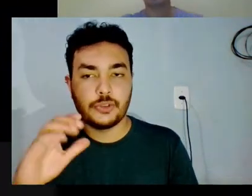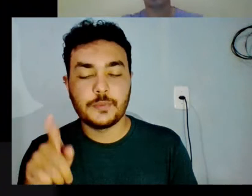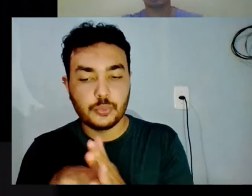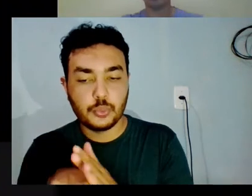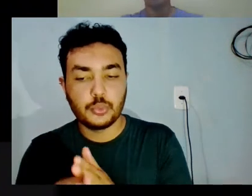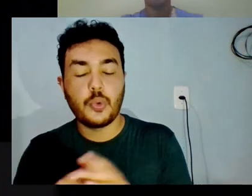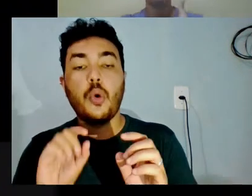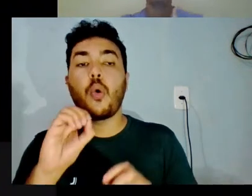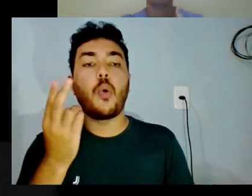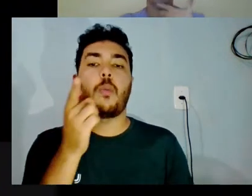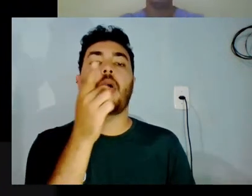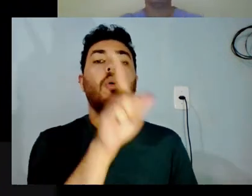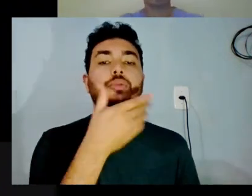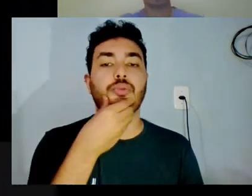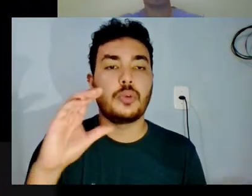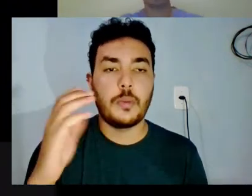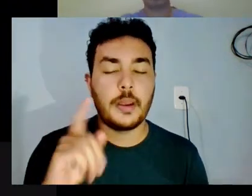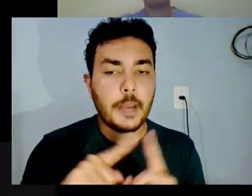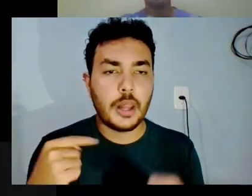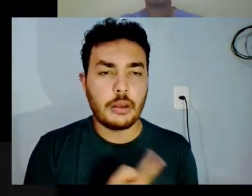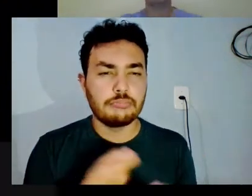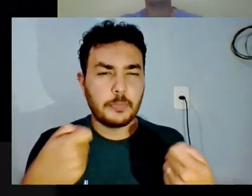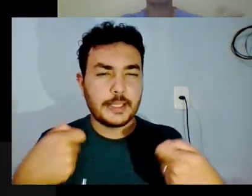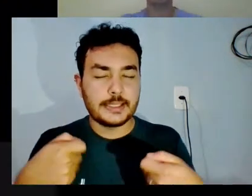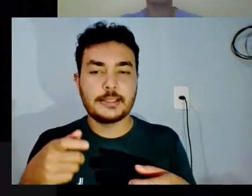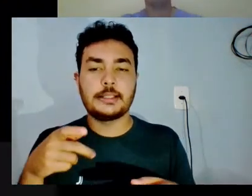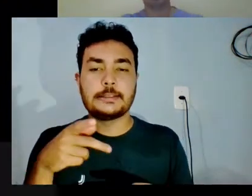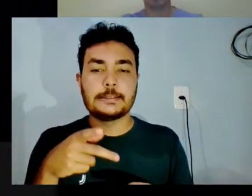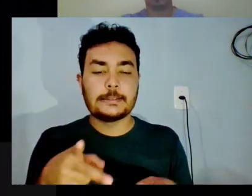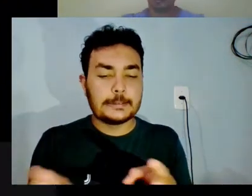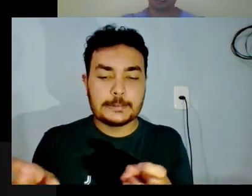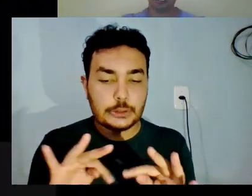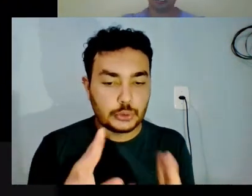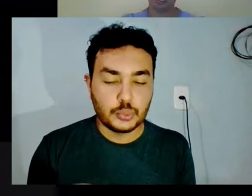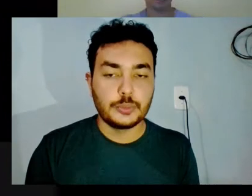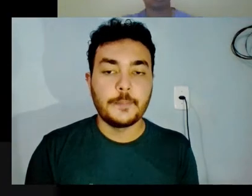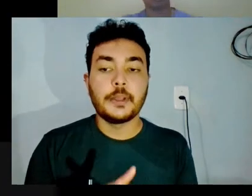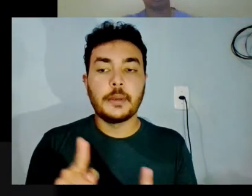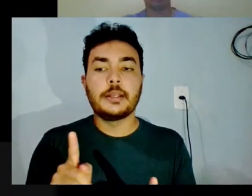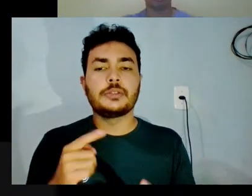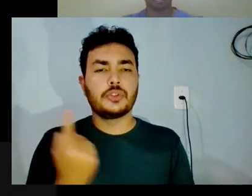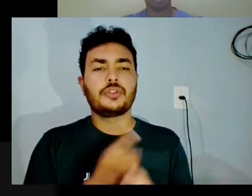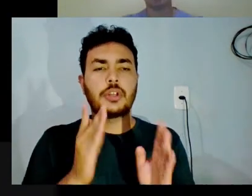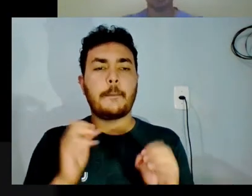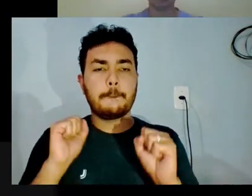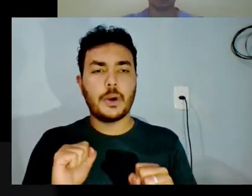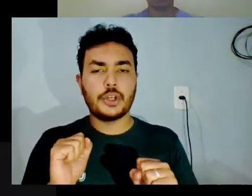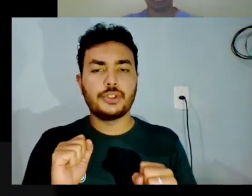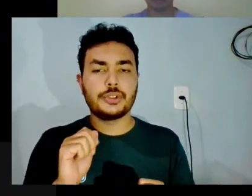esses fatores. Mas não precisa da gente entrar tanto em detalhe, mas a partir do que a gente já viu até aqui, já dá para a gente concluir que há